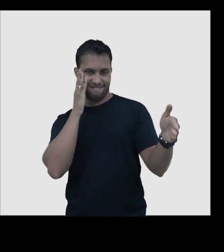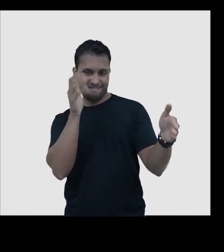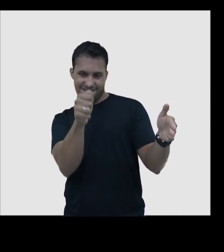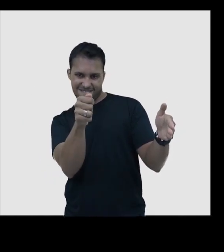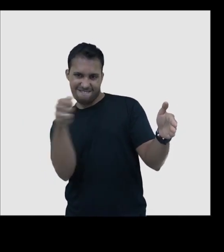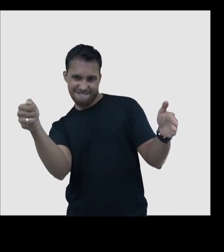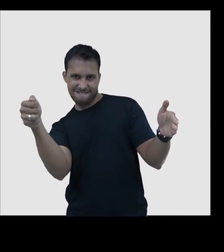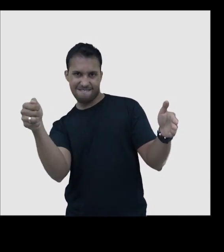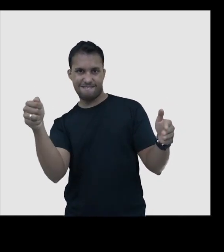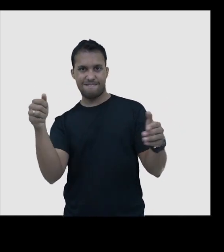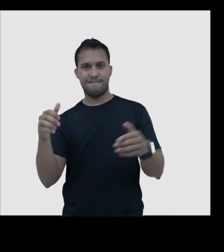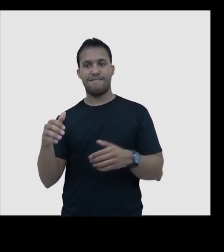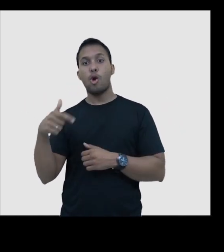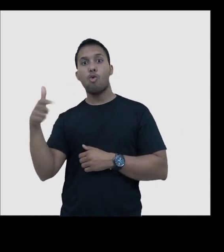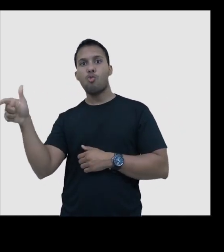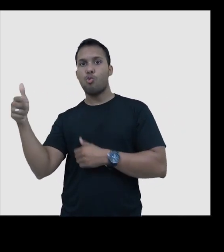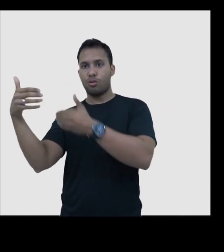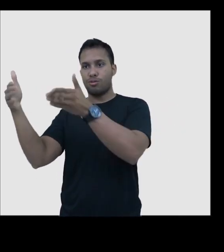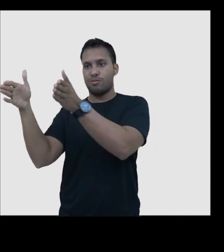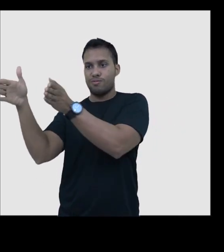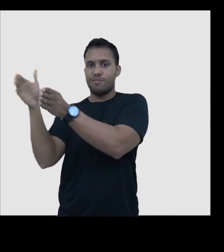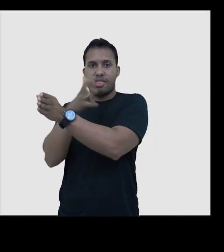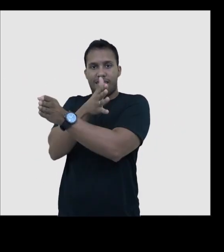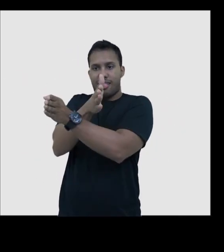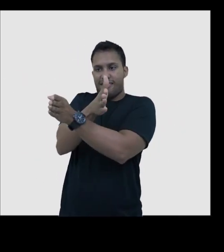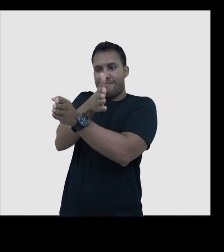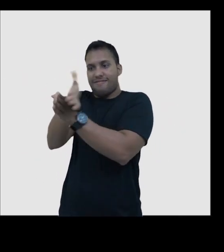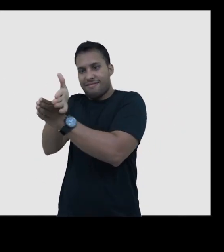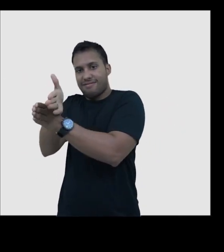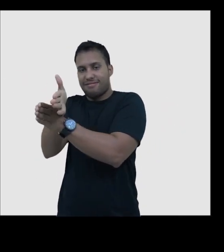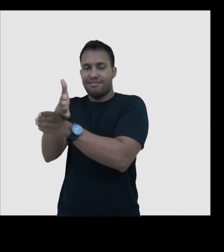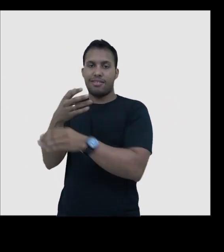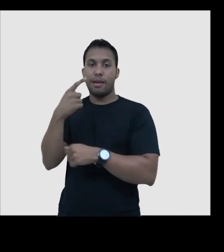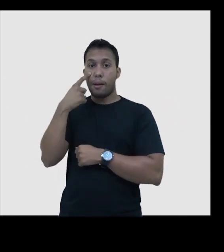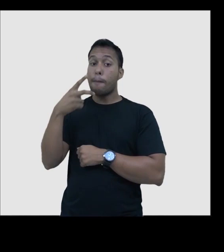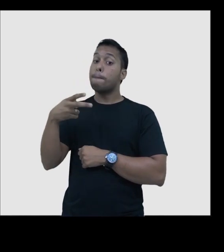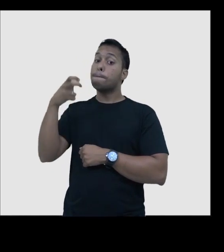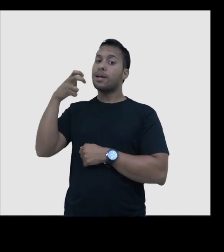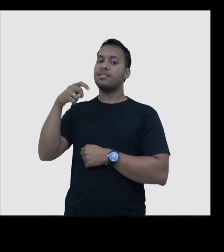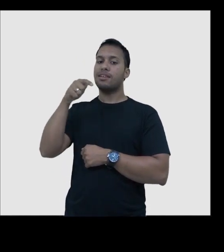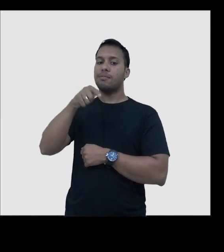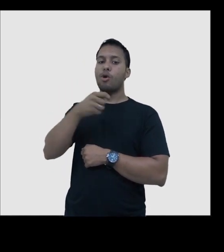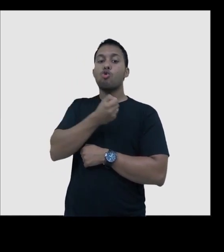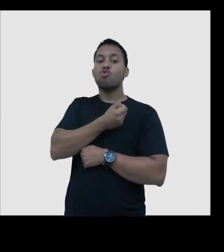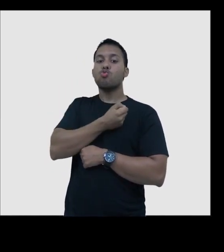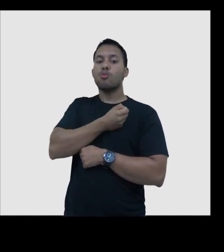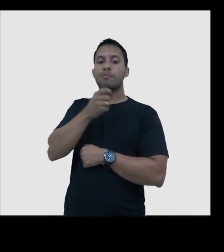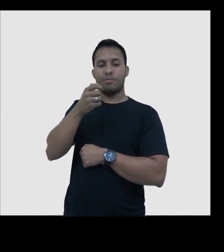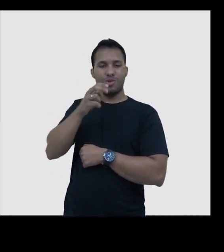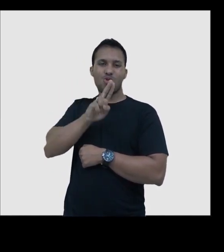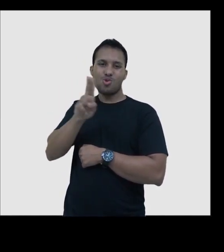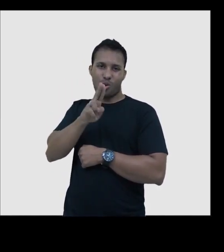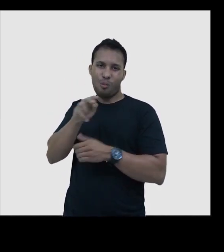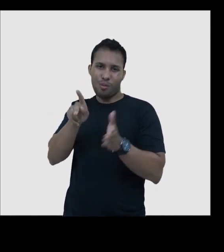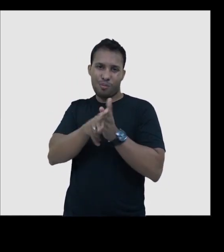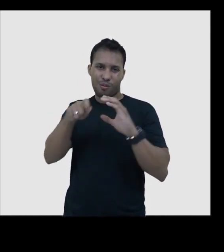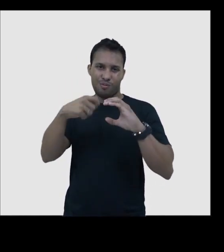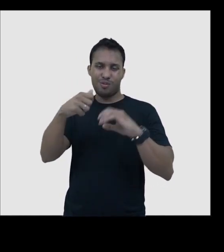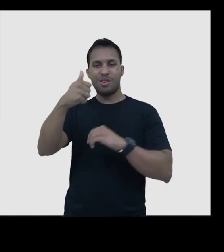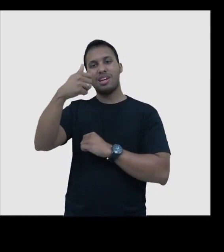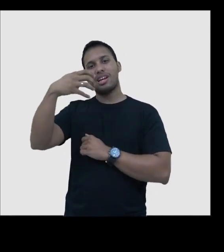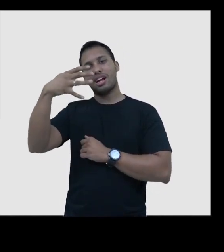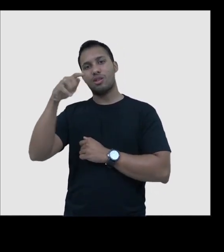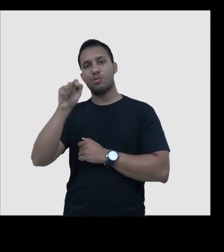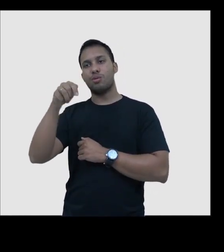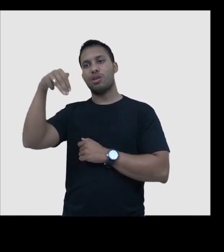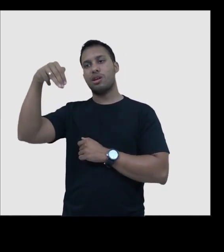seguinte. Percebe que aqui no próprio nome do arquivo, 14.mts,